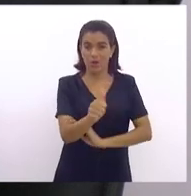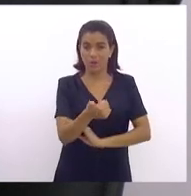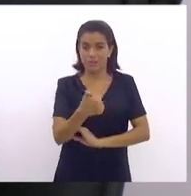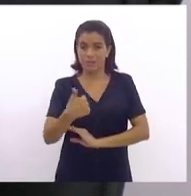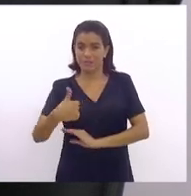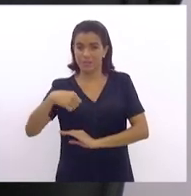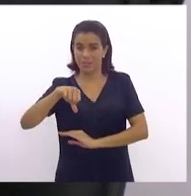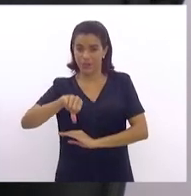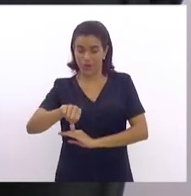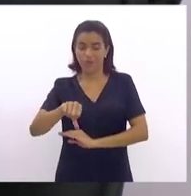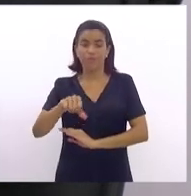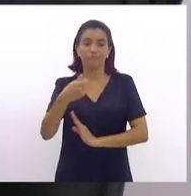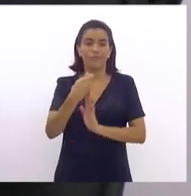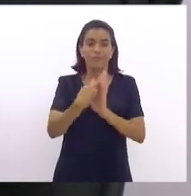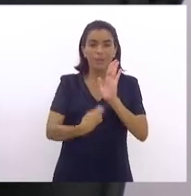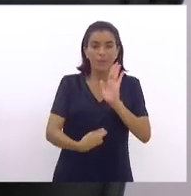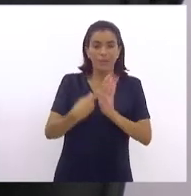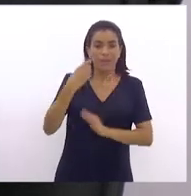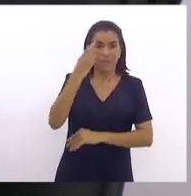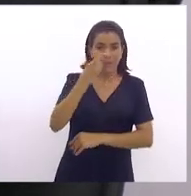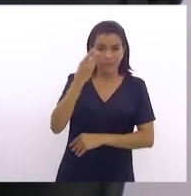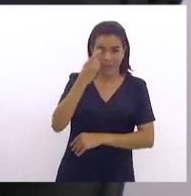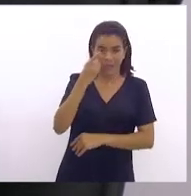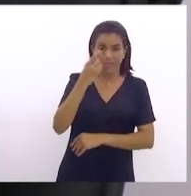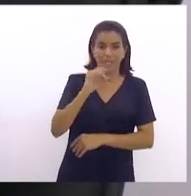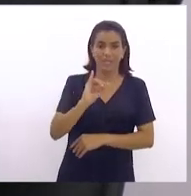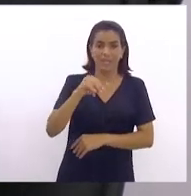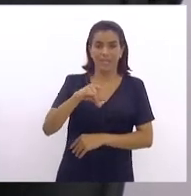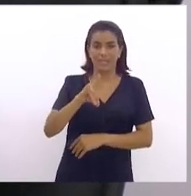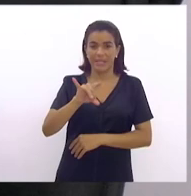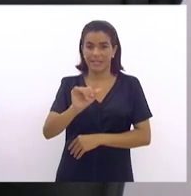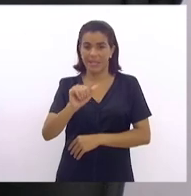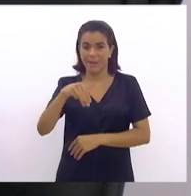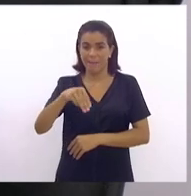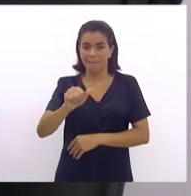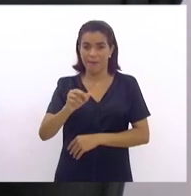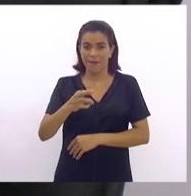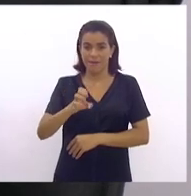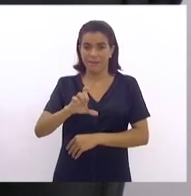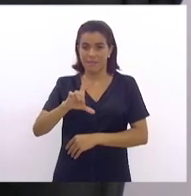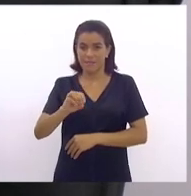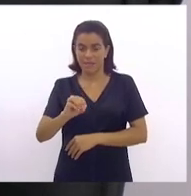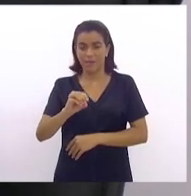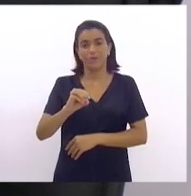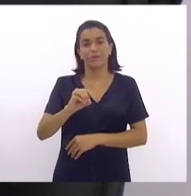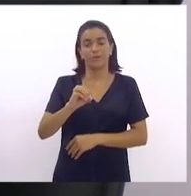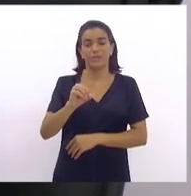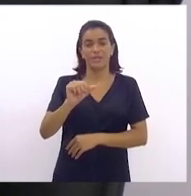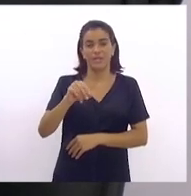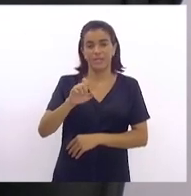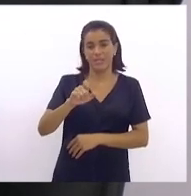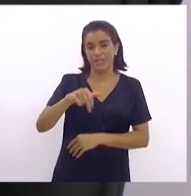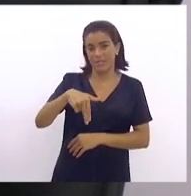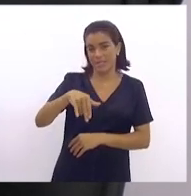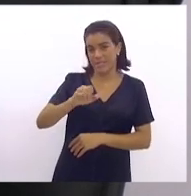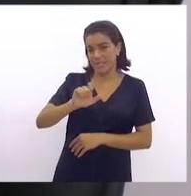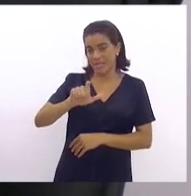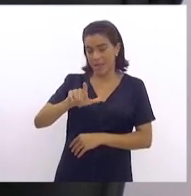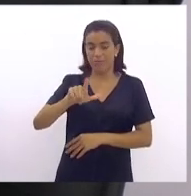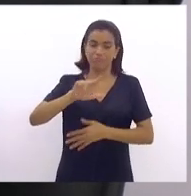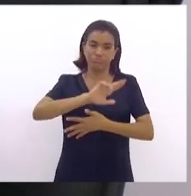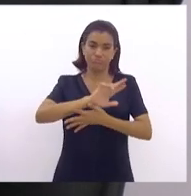de 23, de autoria dos deputados Índia Armelau, Márcio Gualberto, Marcelo Dino, Rodrigo Amorim, Guilherme Delaroli, que